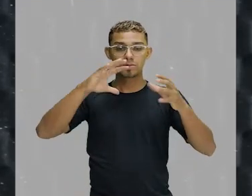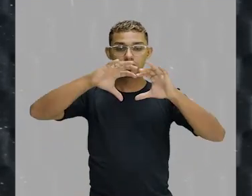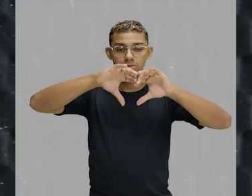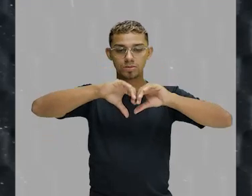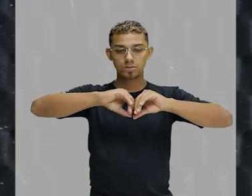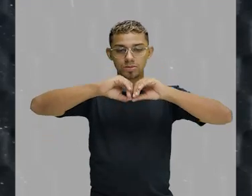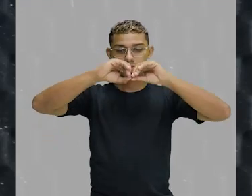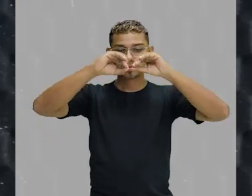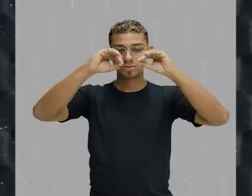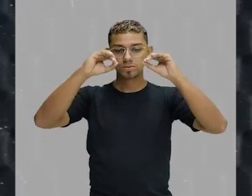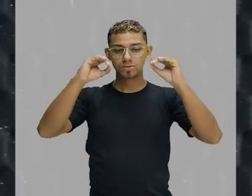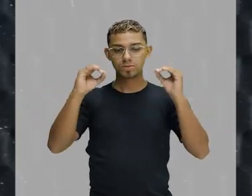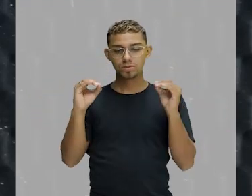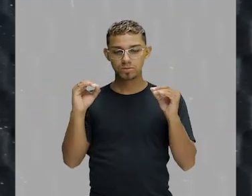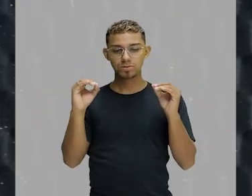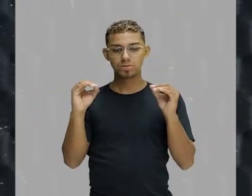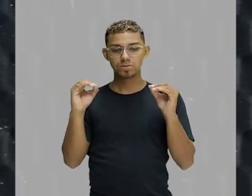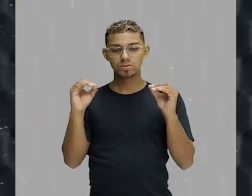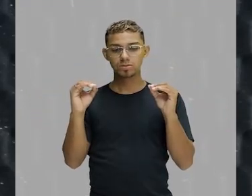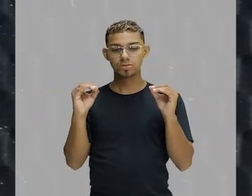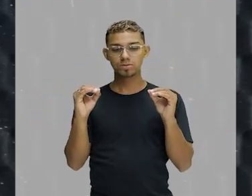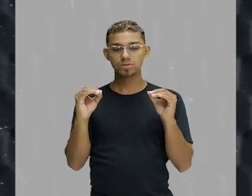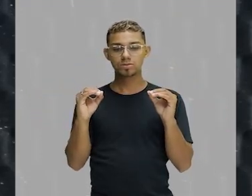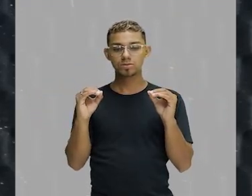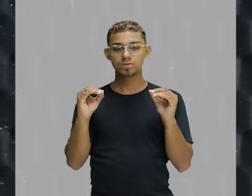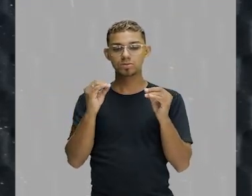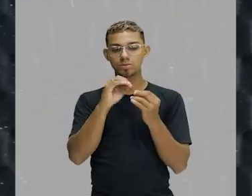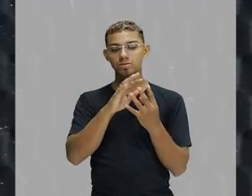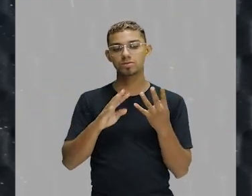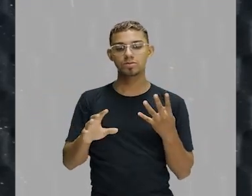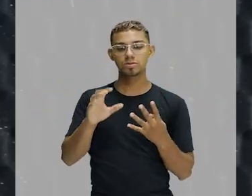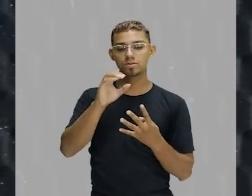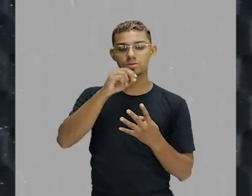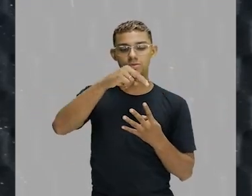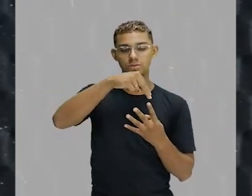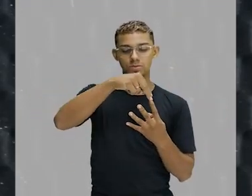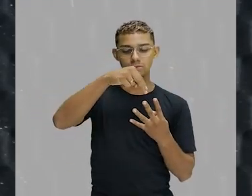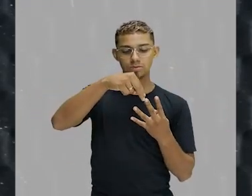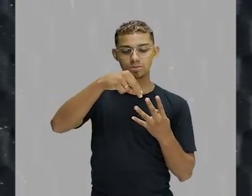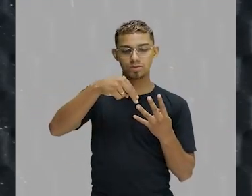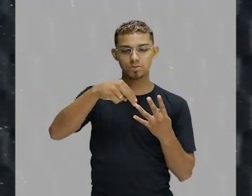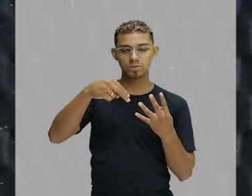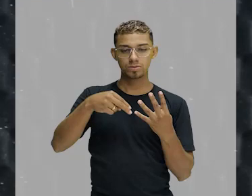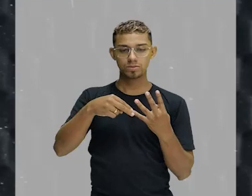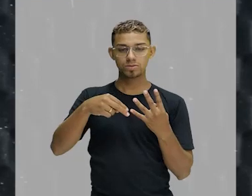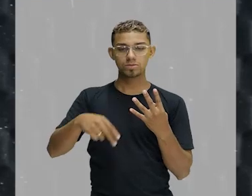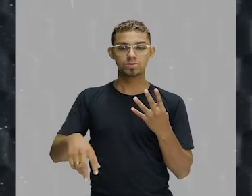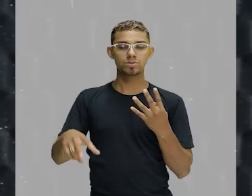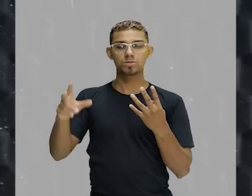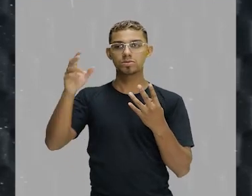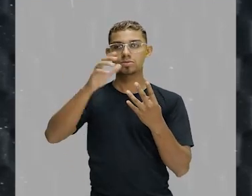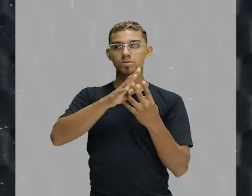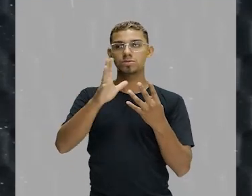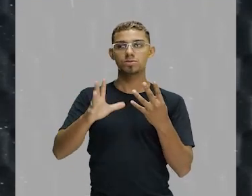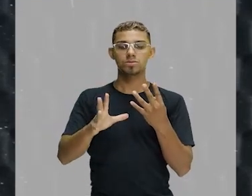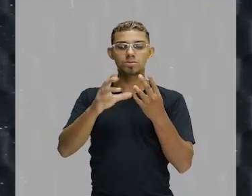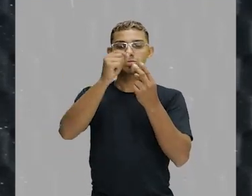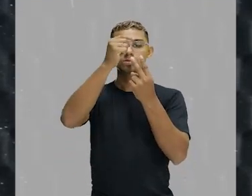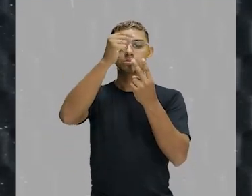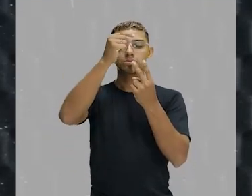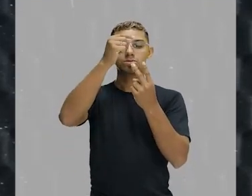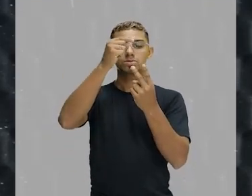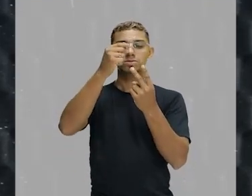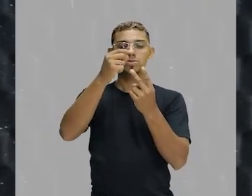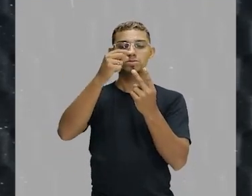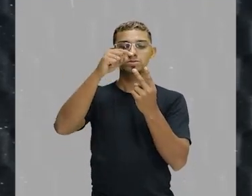4 cromossomos no interior do seu núcleo. Esse 2N aqui é igual a 4, porque ela tem 4 cromossomos. Significa que ela tem